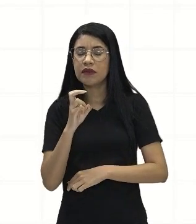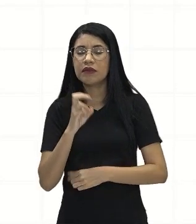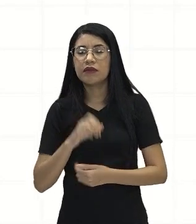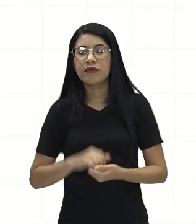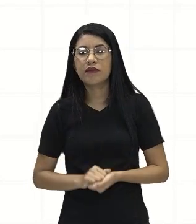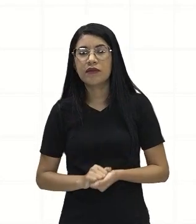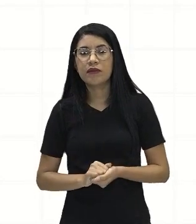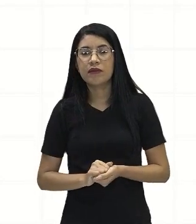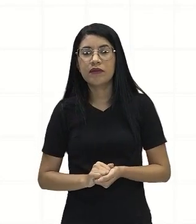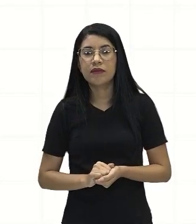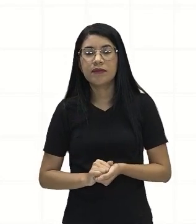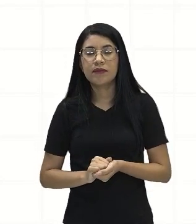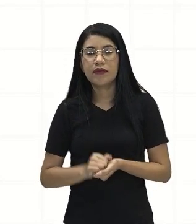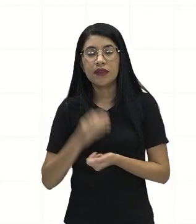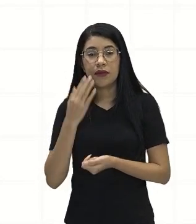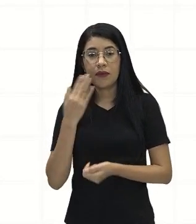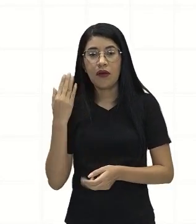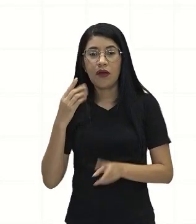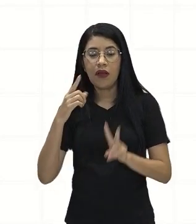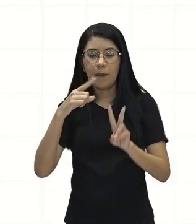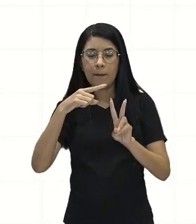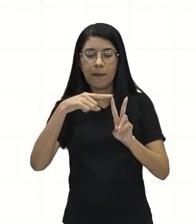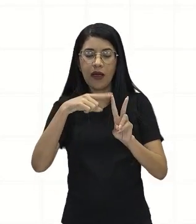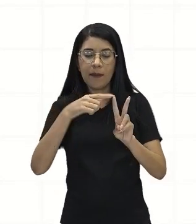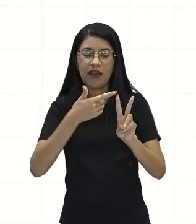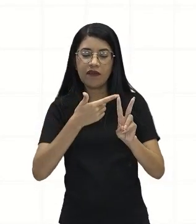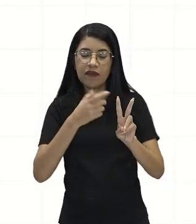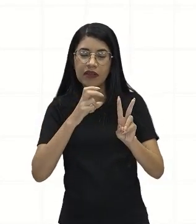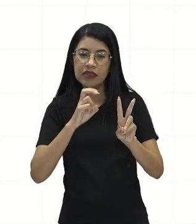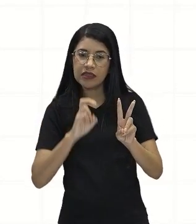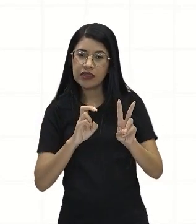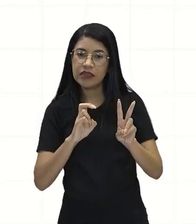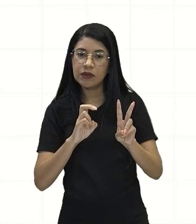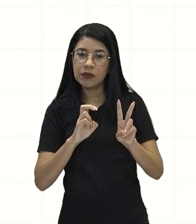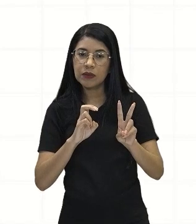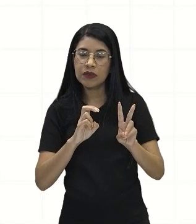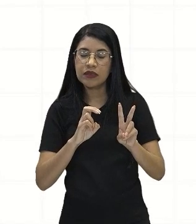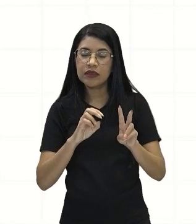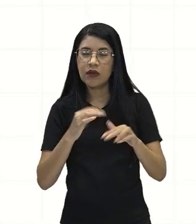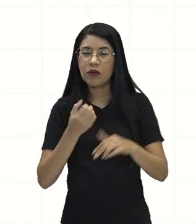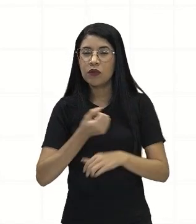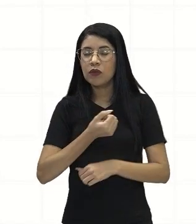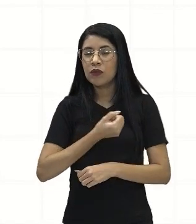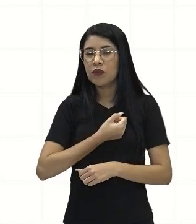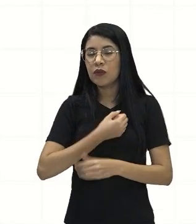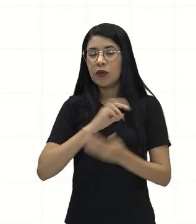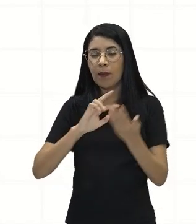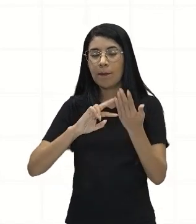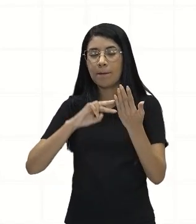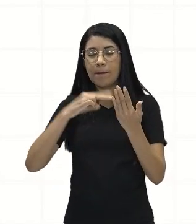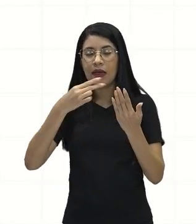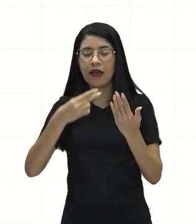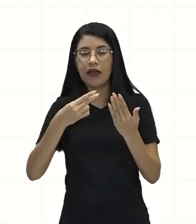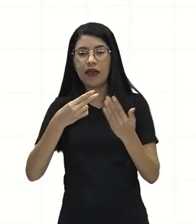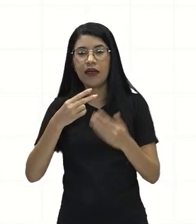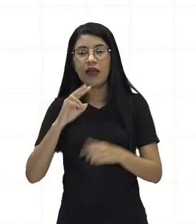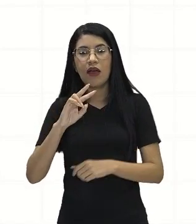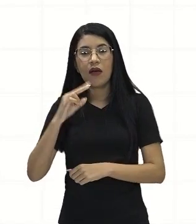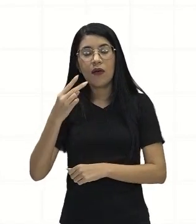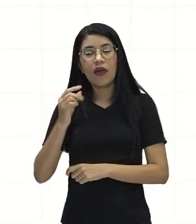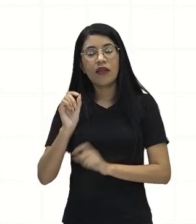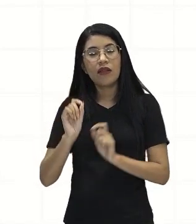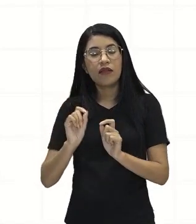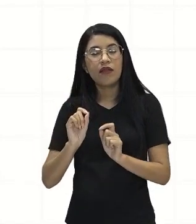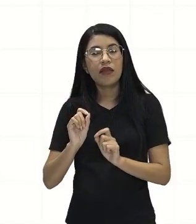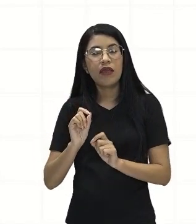a raiz quadrada de 25? Só é você pensar, qual é o número que é elevado ao quadrado que vai dar 25? Ó, aquele pensamento